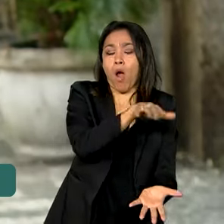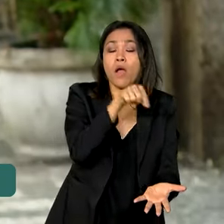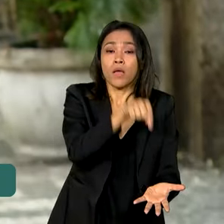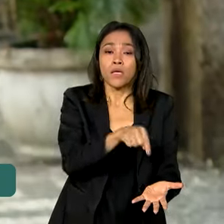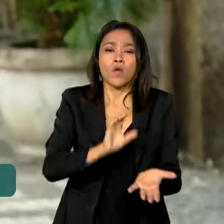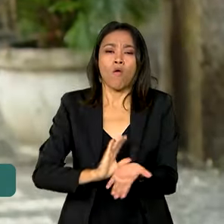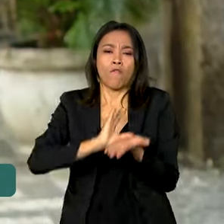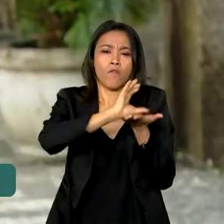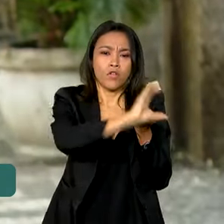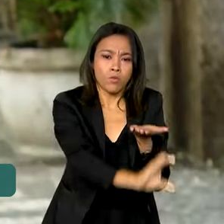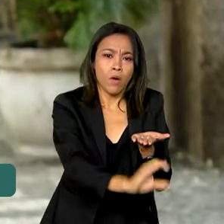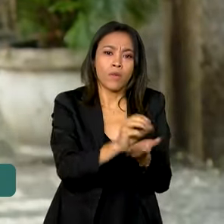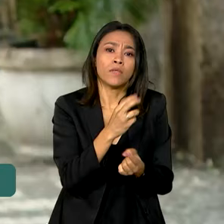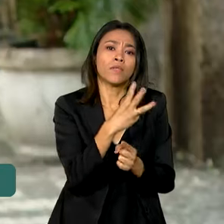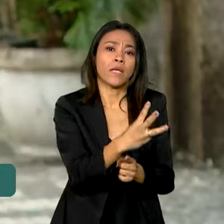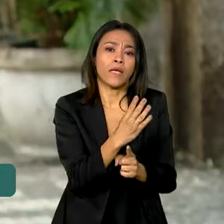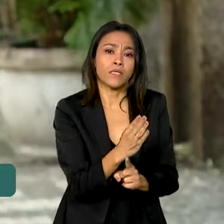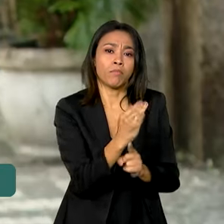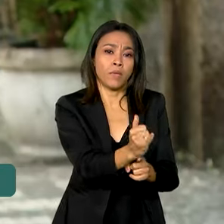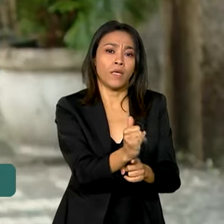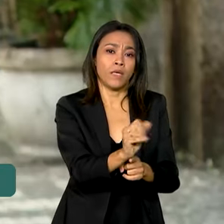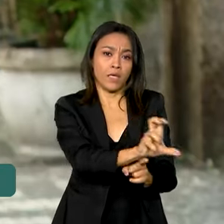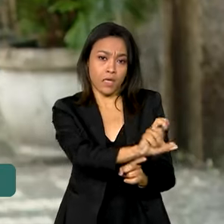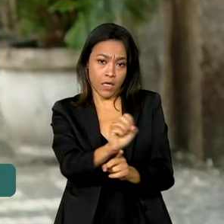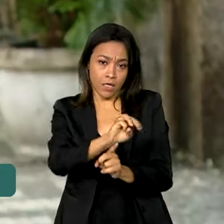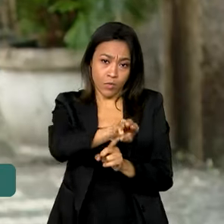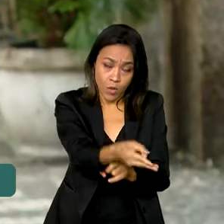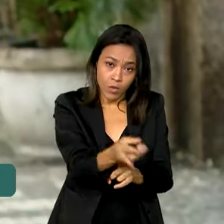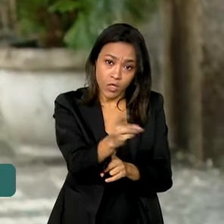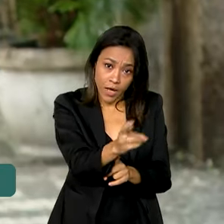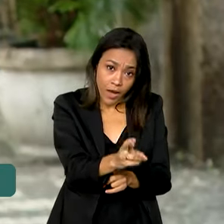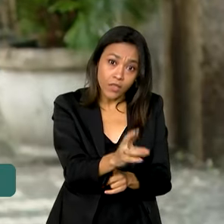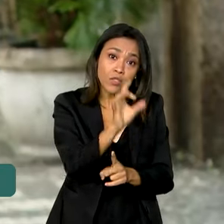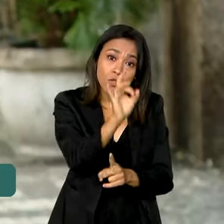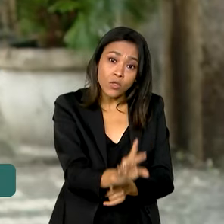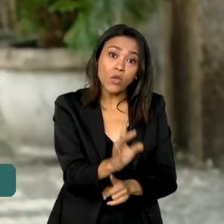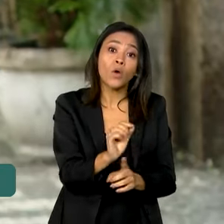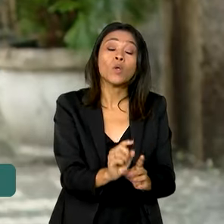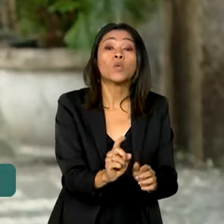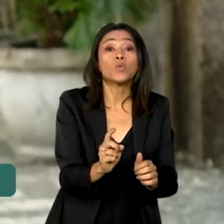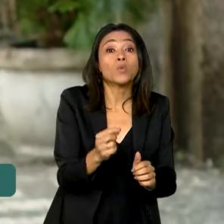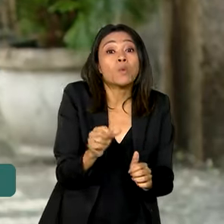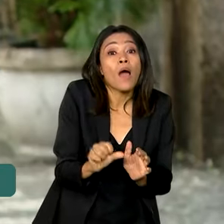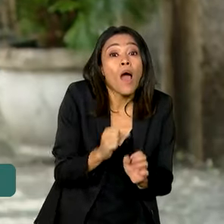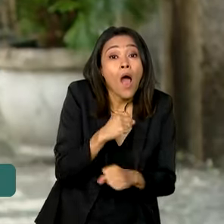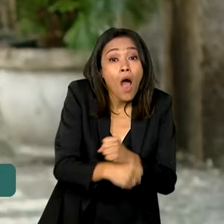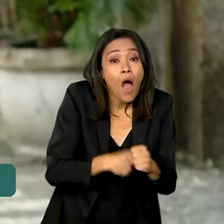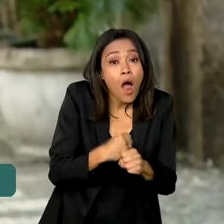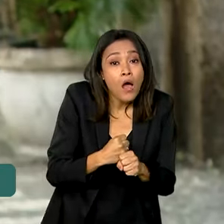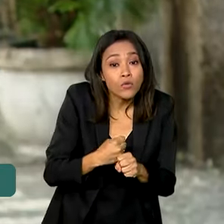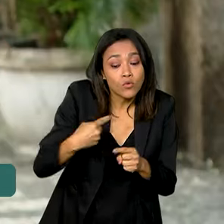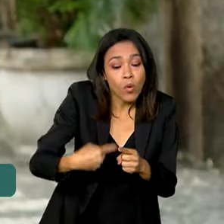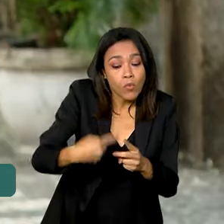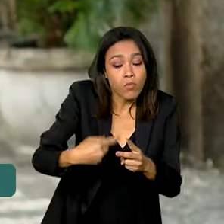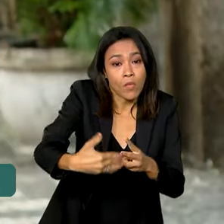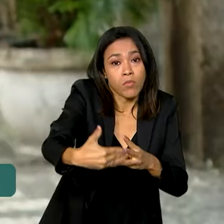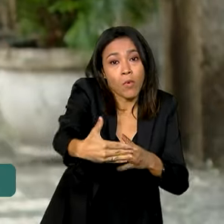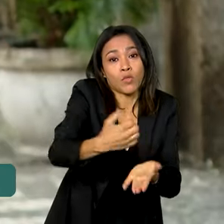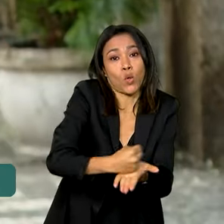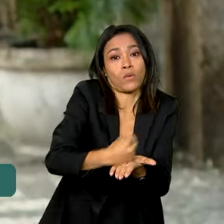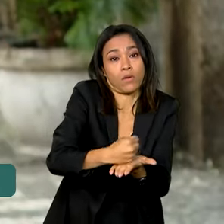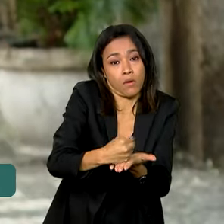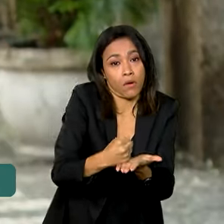é de cerca de 3 bilhões e meio de reais só nos primeiros anos de contrato. Segundo um estudo